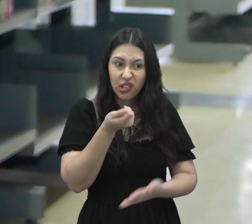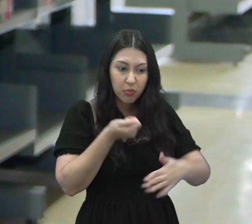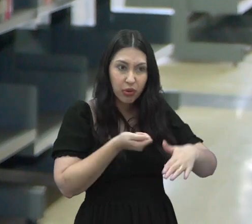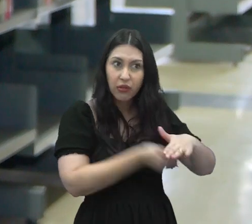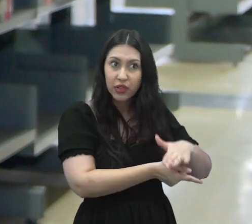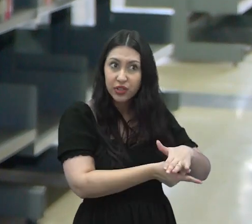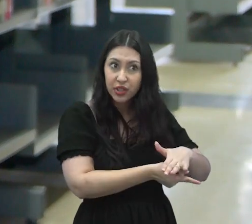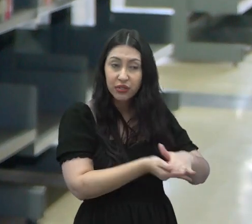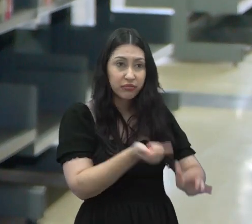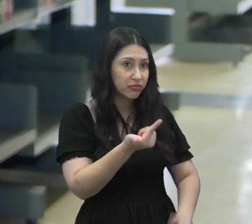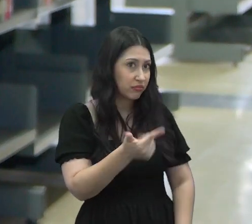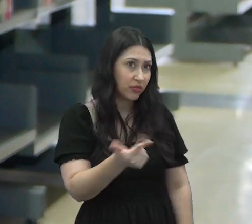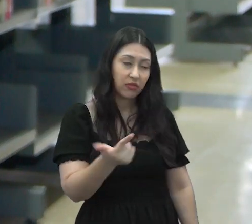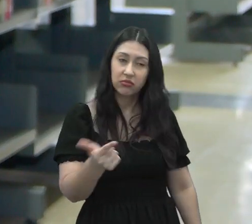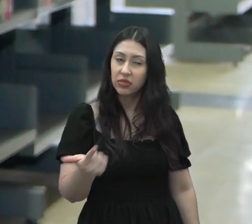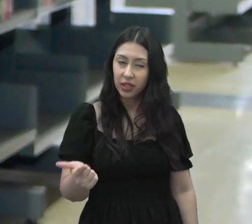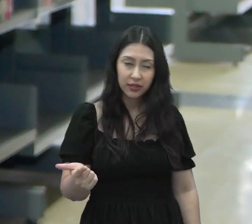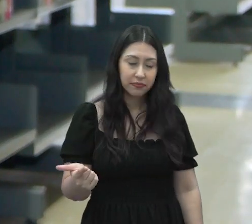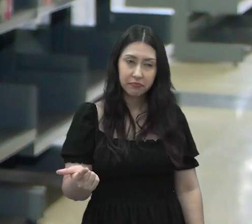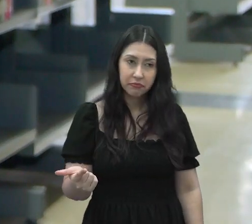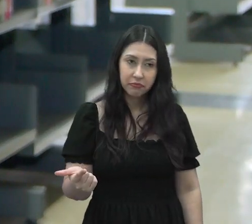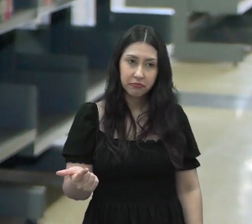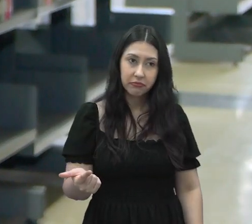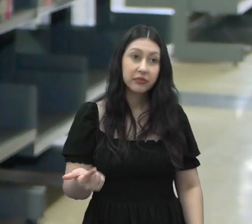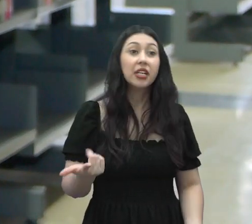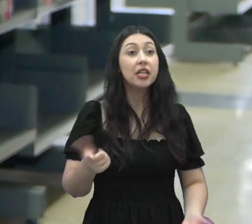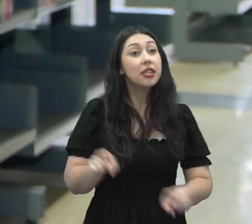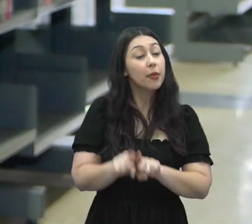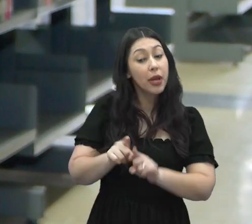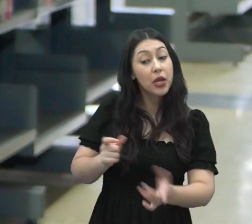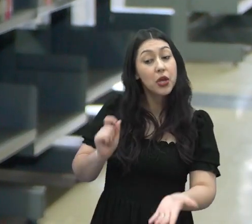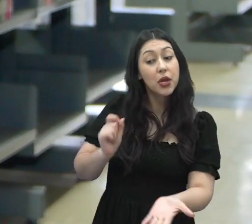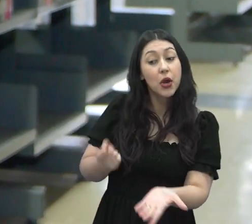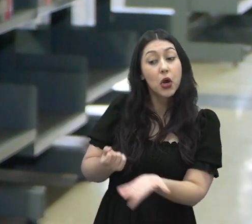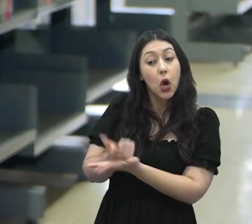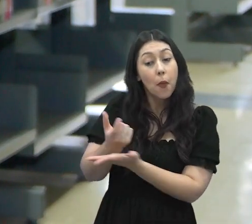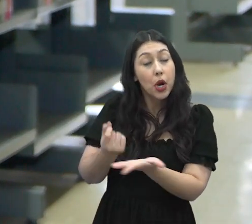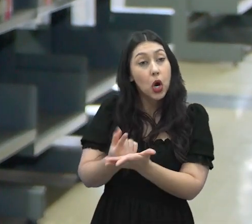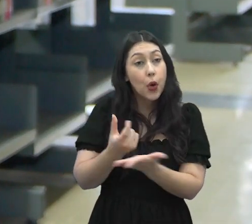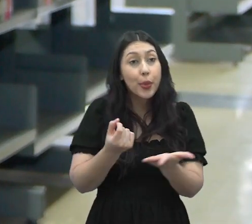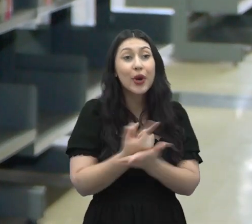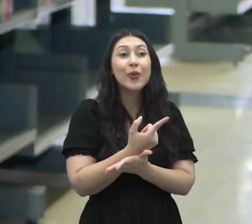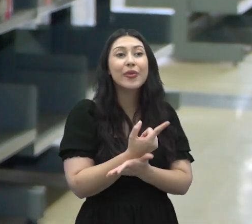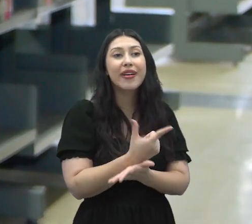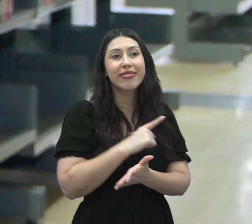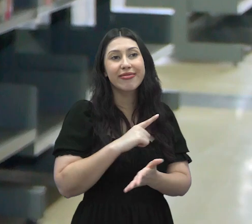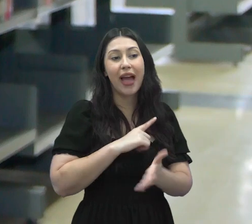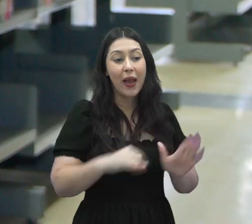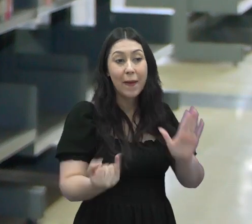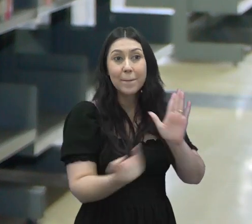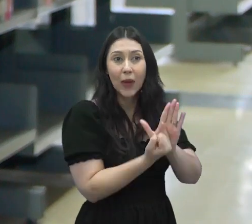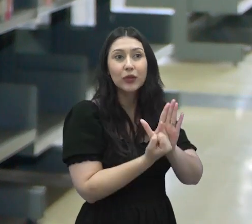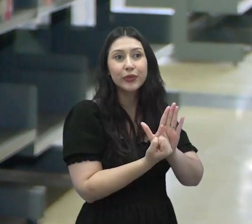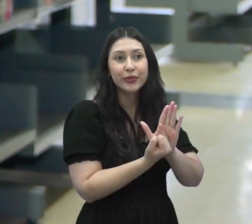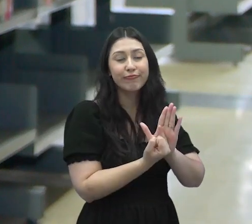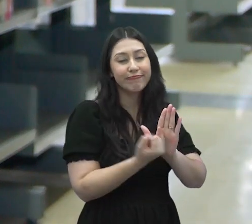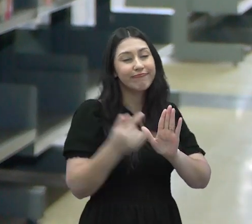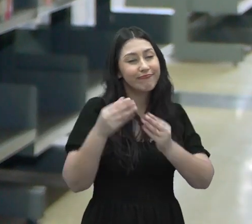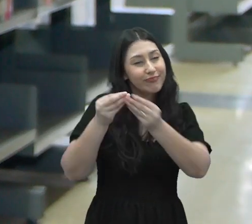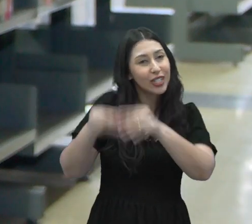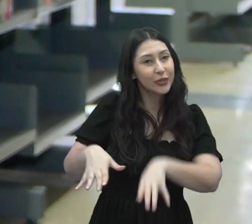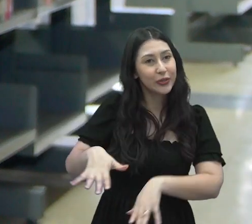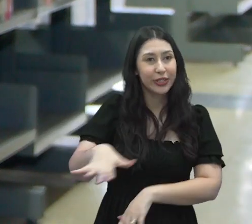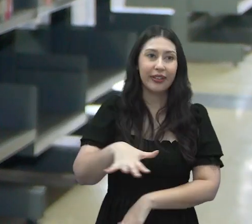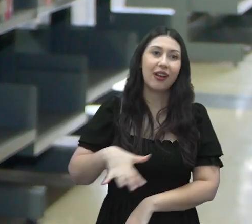para investimentos, né, para poupanças futuras, né? E de tudo que ela consome, obviamente, a tributação ela pune